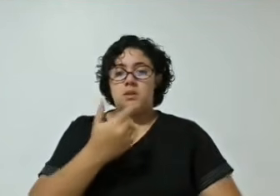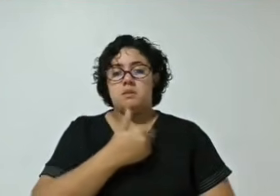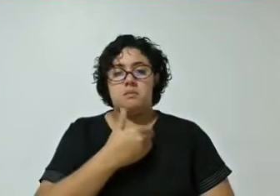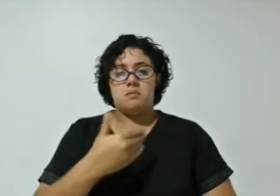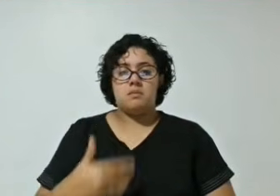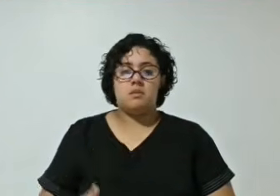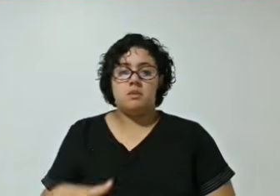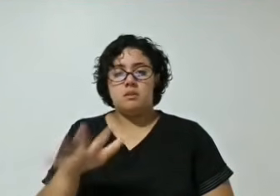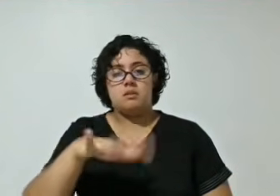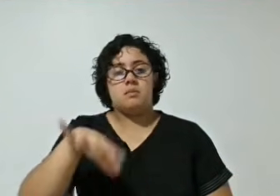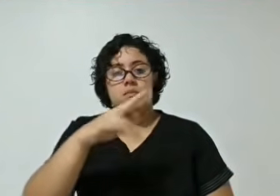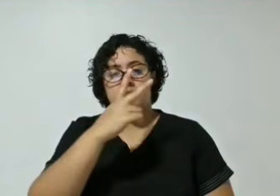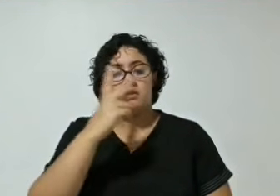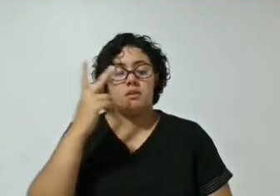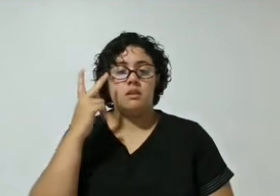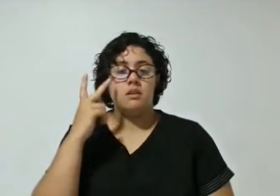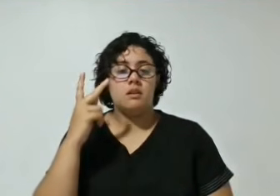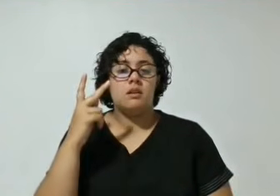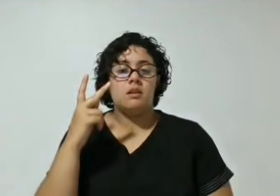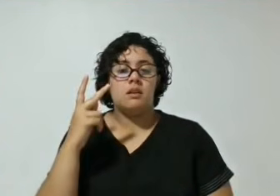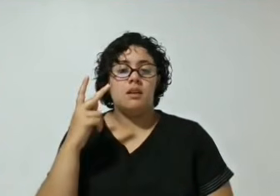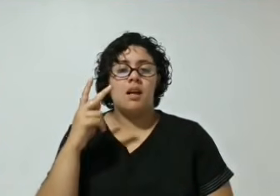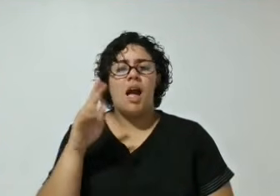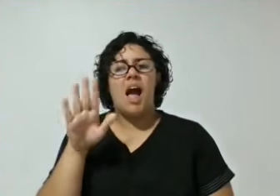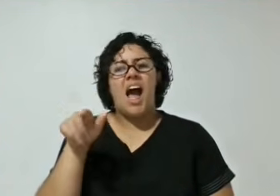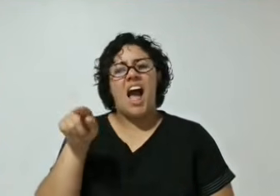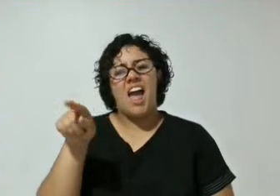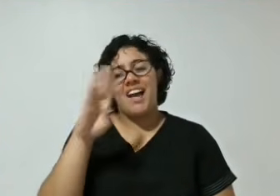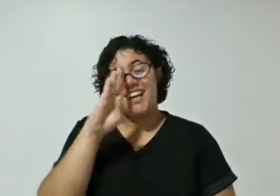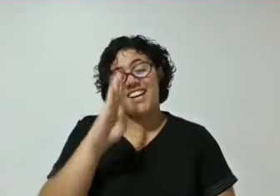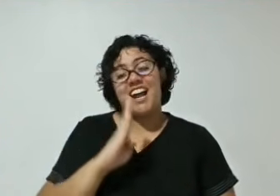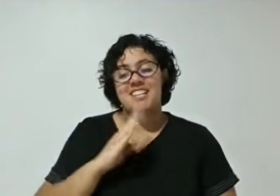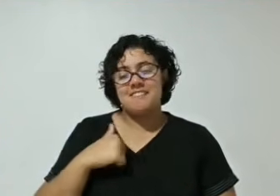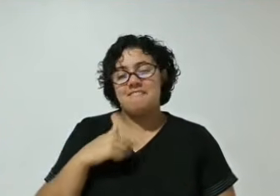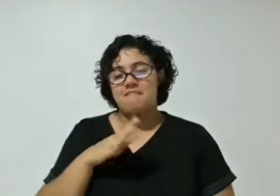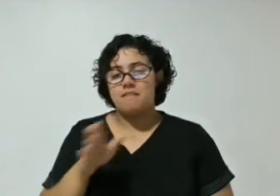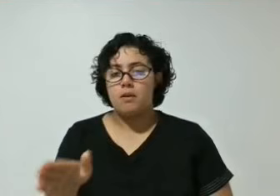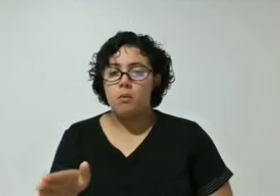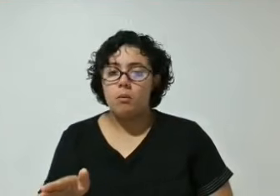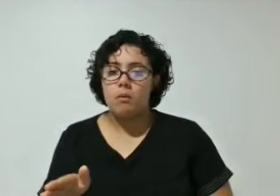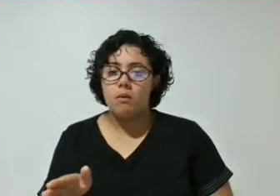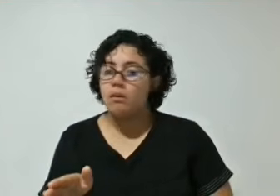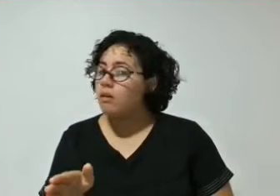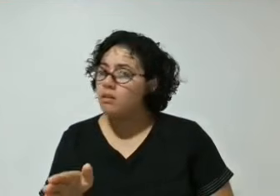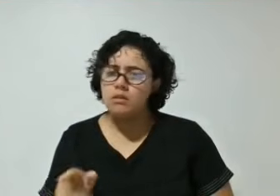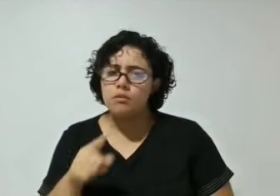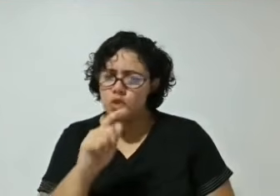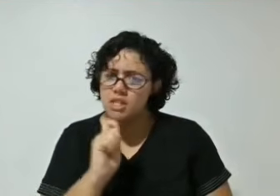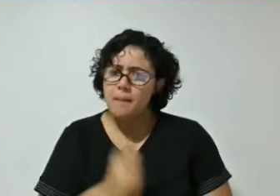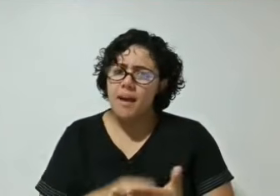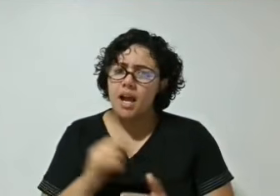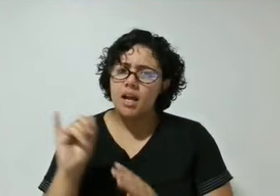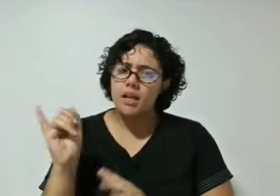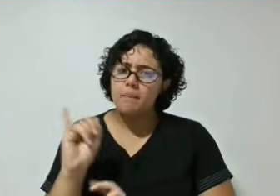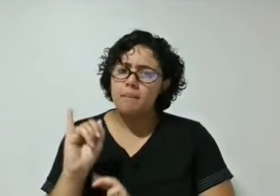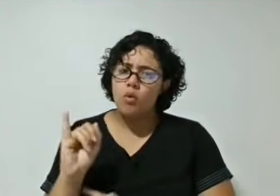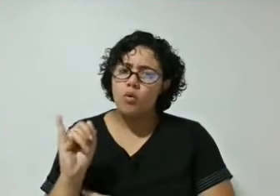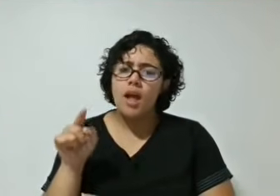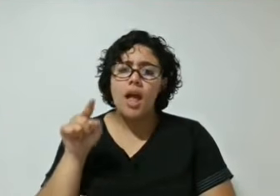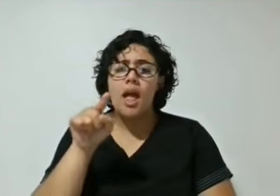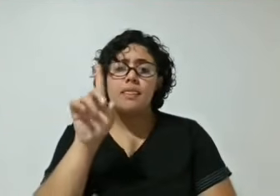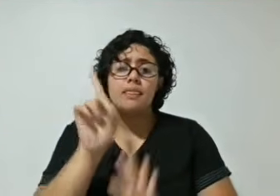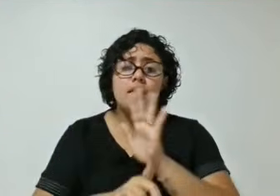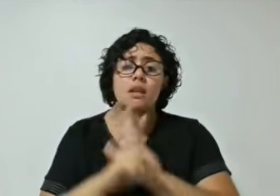a entender a política pública como é de graça. Não é que é de graça, você paga com seus impostos, então é seu direito, você deve